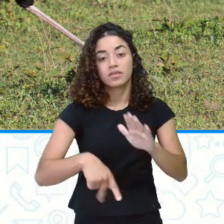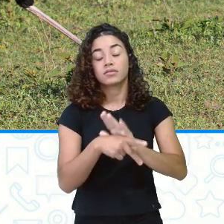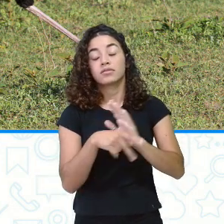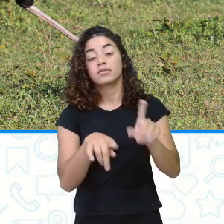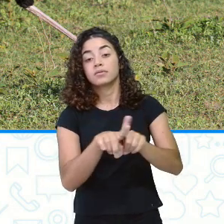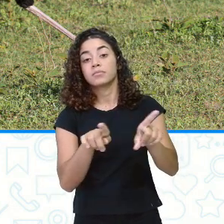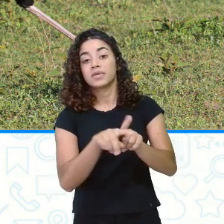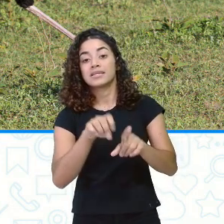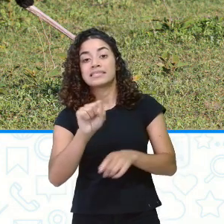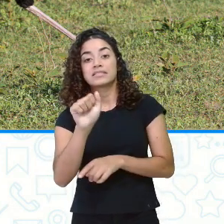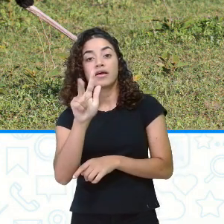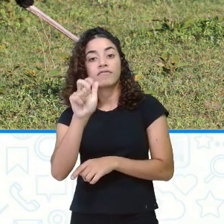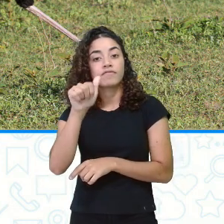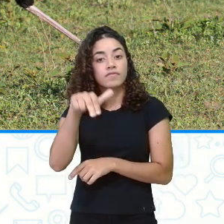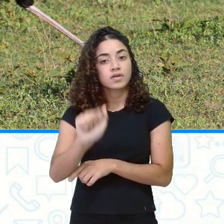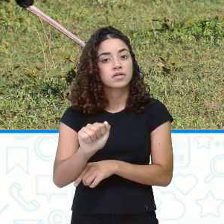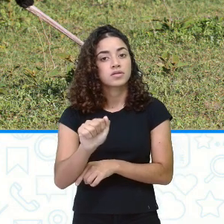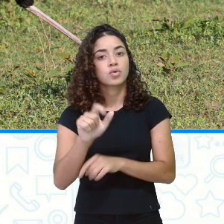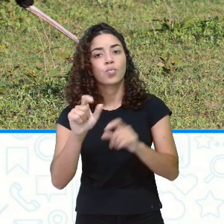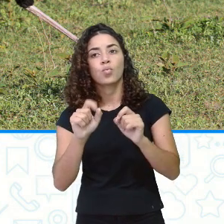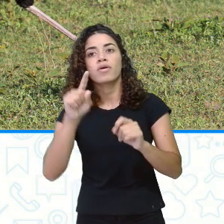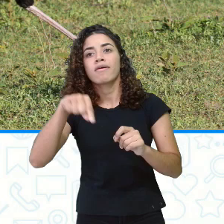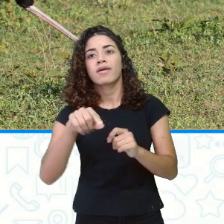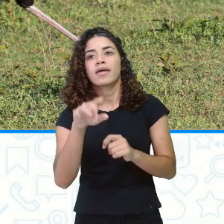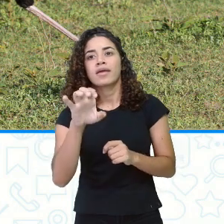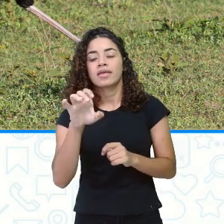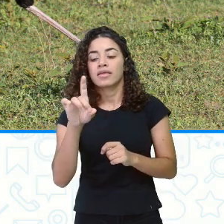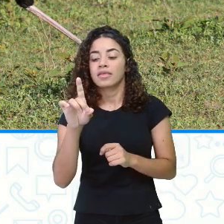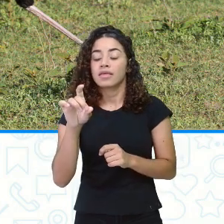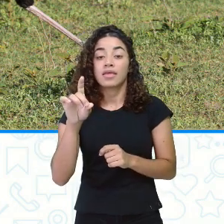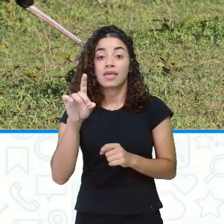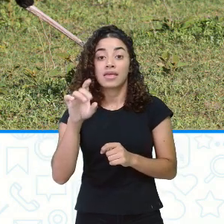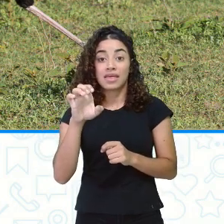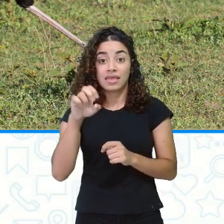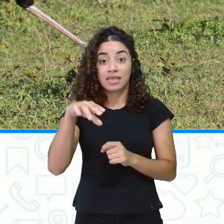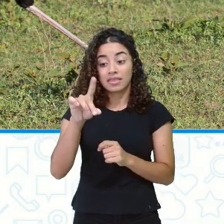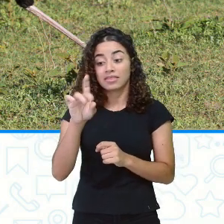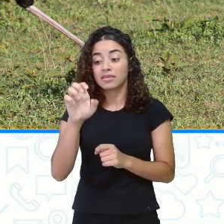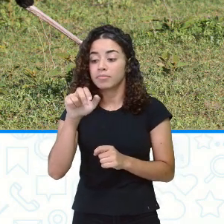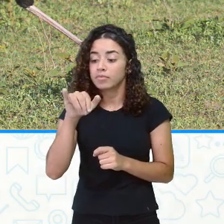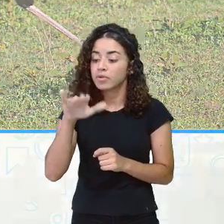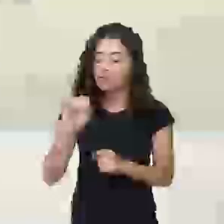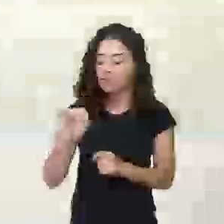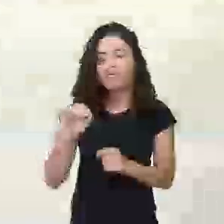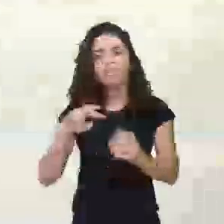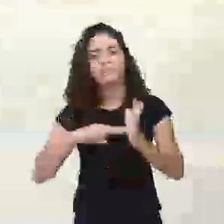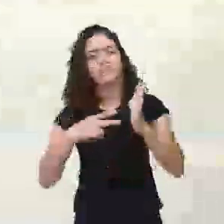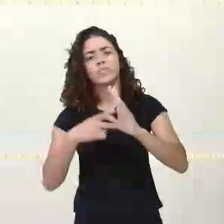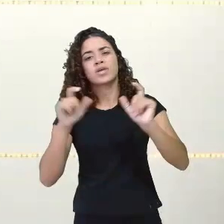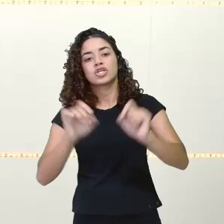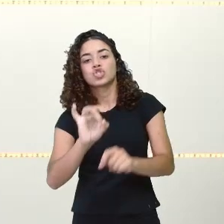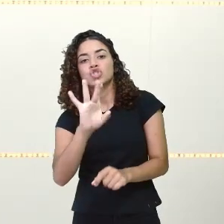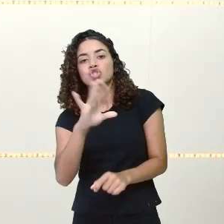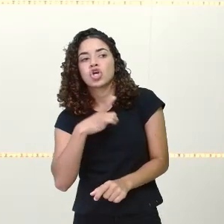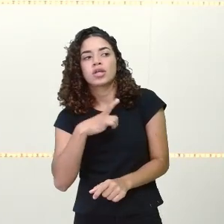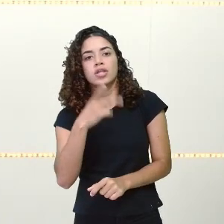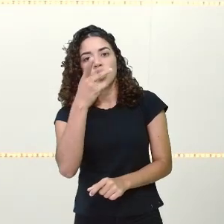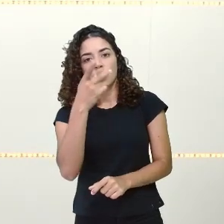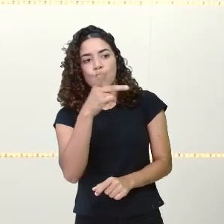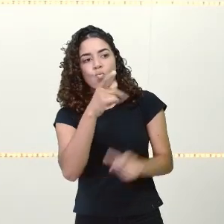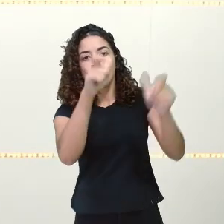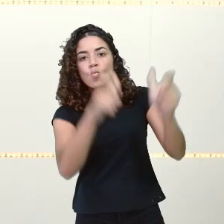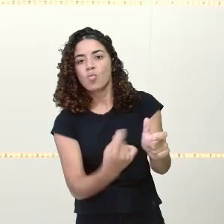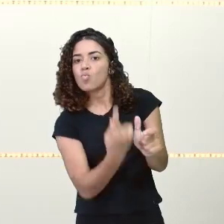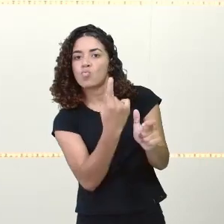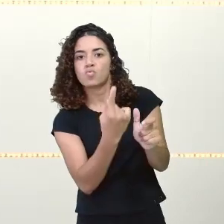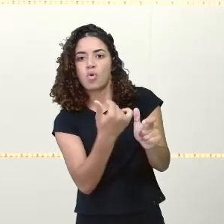savanas. Lembrando a vocês, o que é endêmico é que só existe naquela região. Estão lembrados que eu já falei aqui para vocês? E